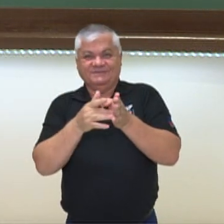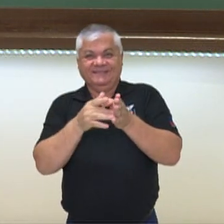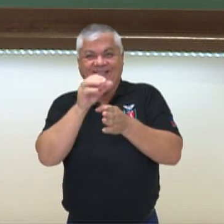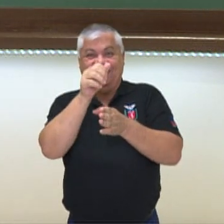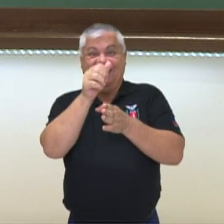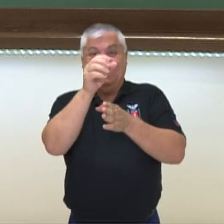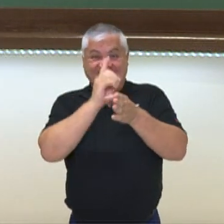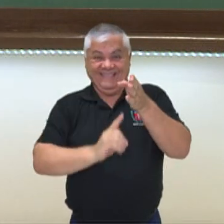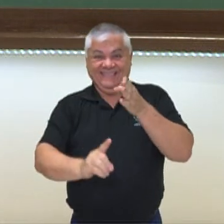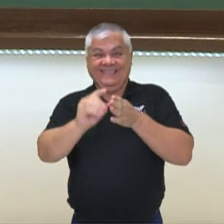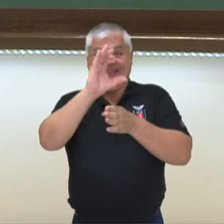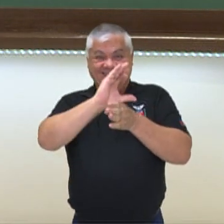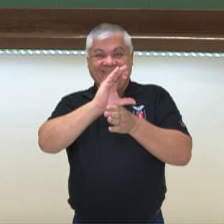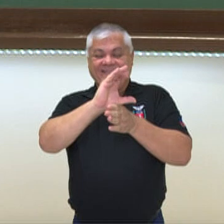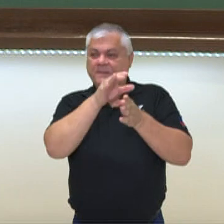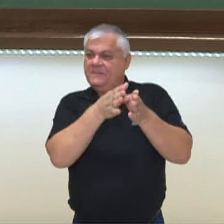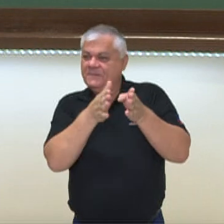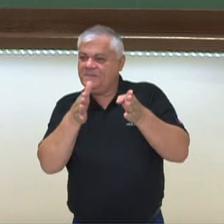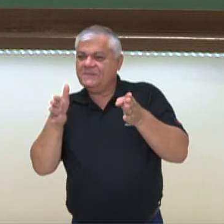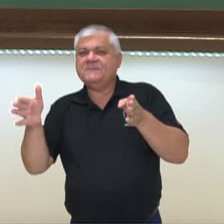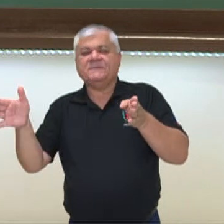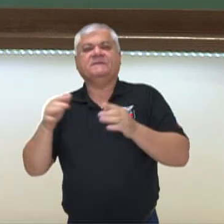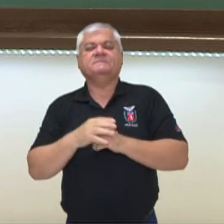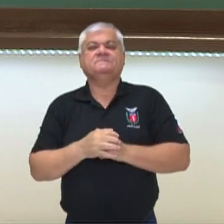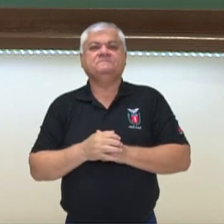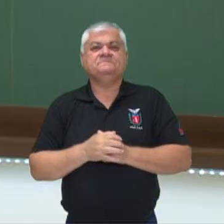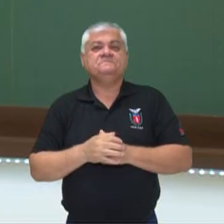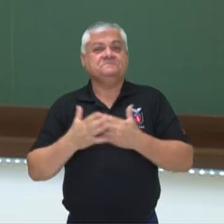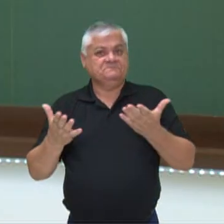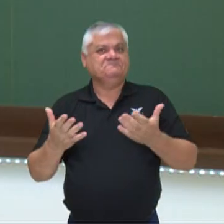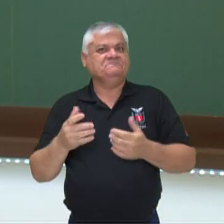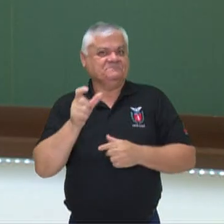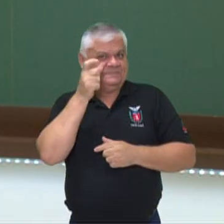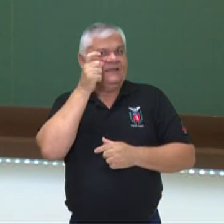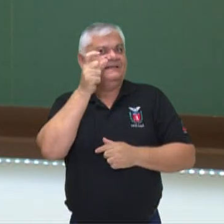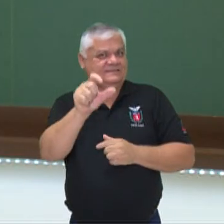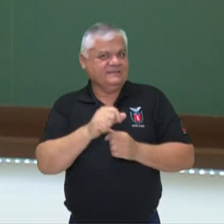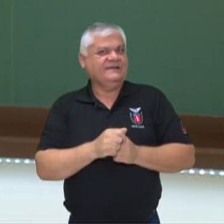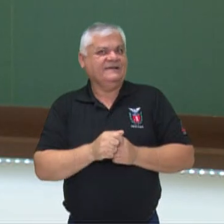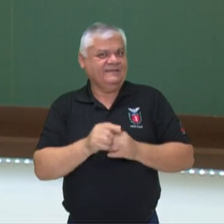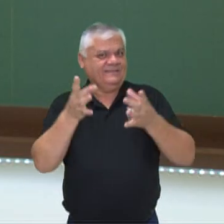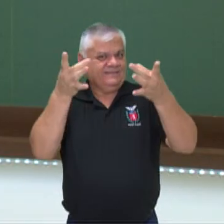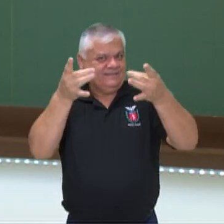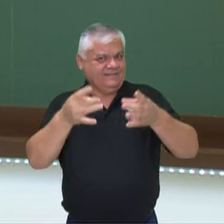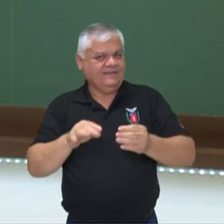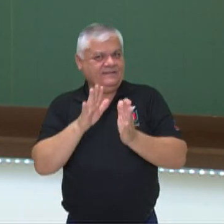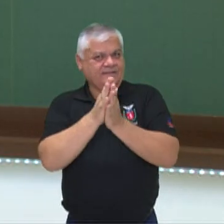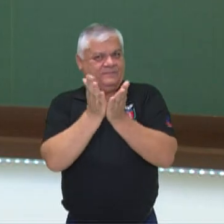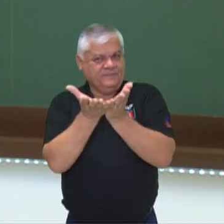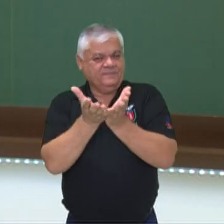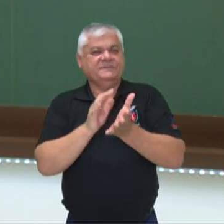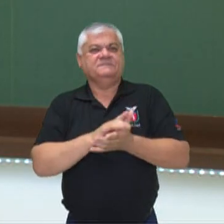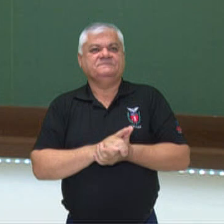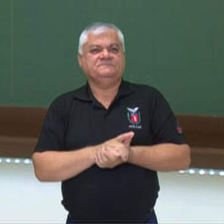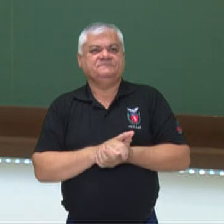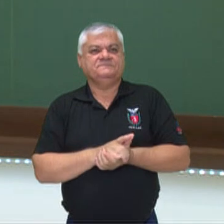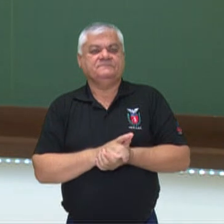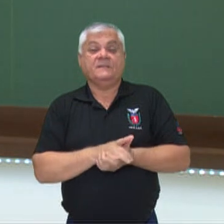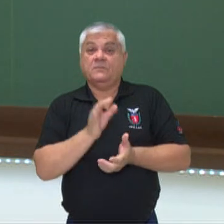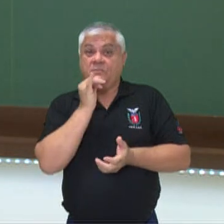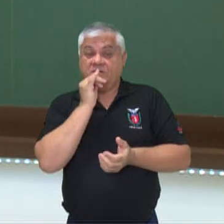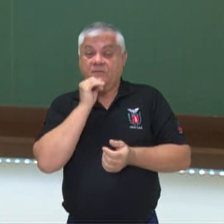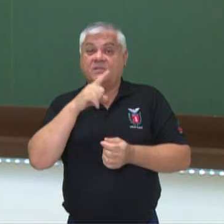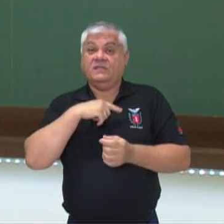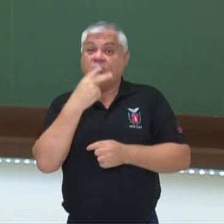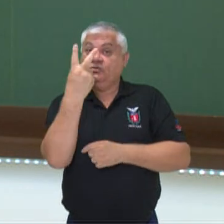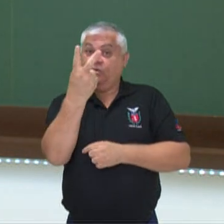Cristo e antes de Cristo. Interessante, né? Vocês sabiam esses detalhes sobre a Bíblia? Bom, então o fato é que são